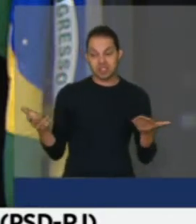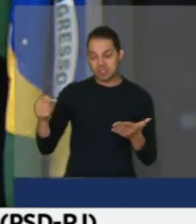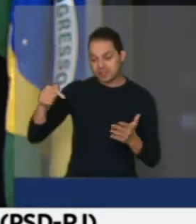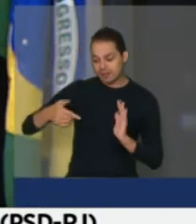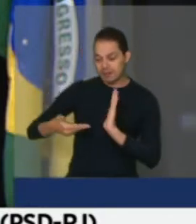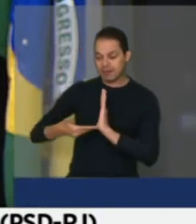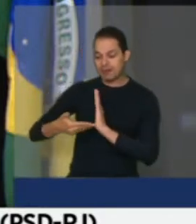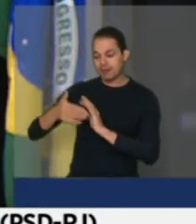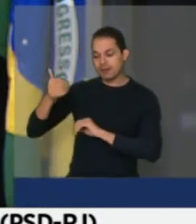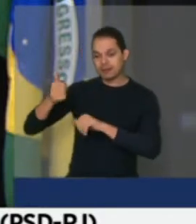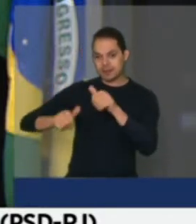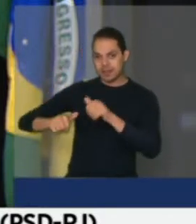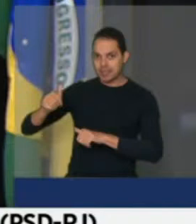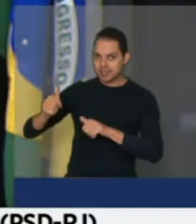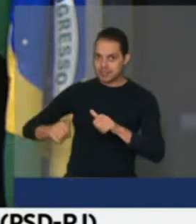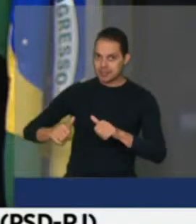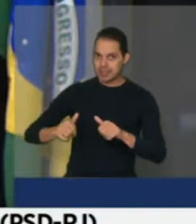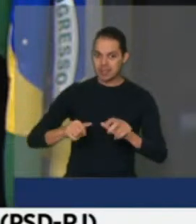analisar.